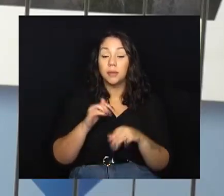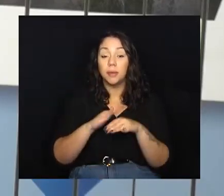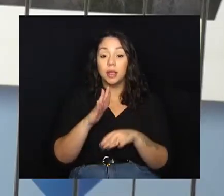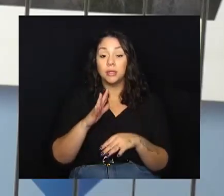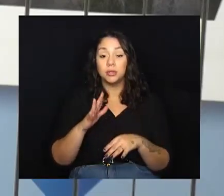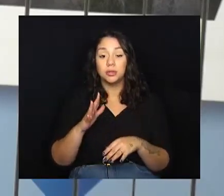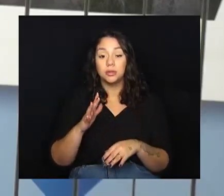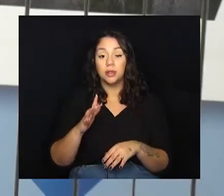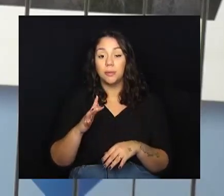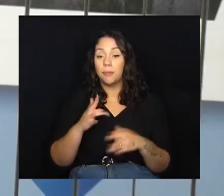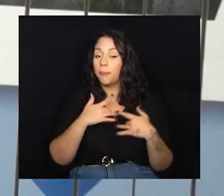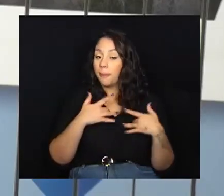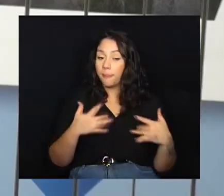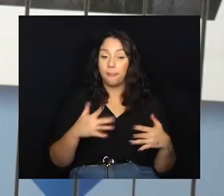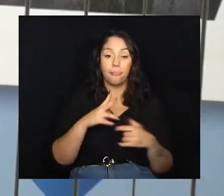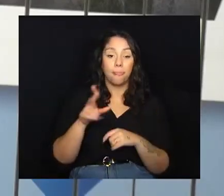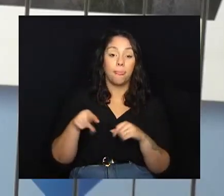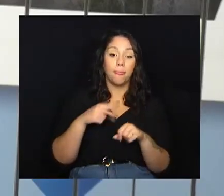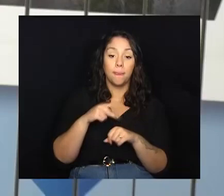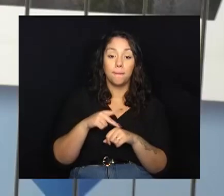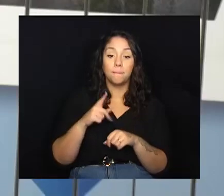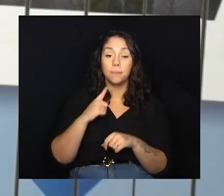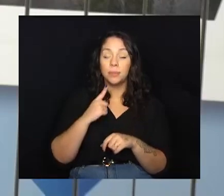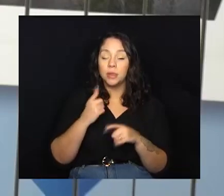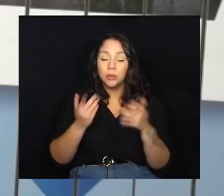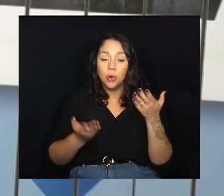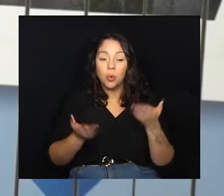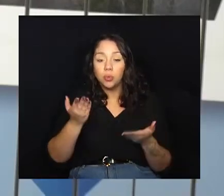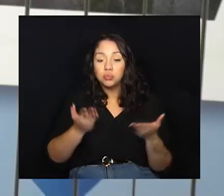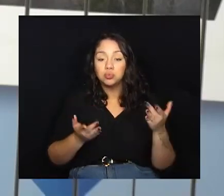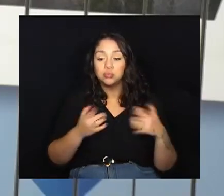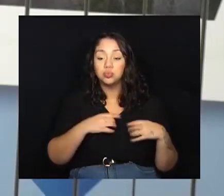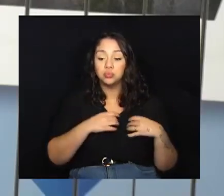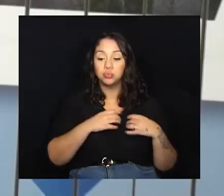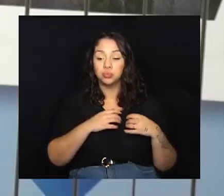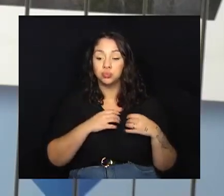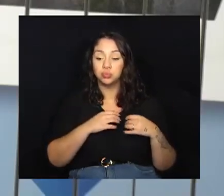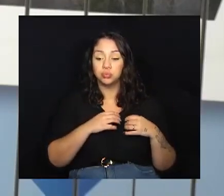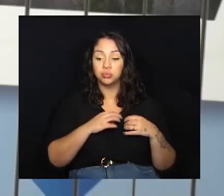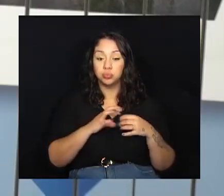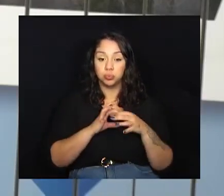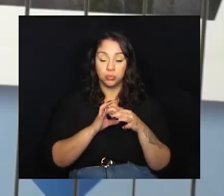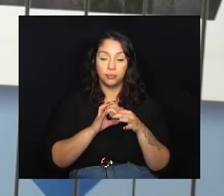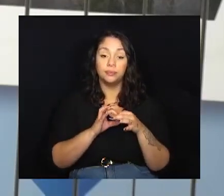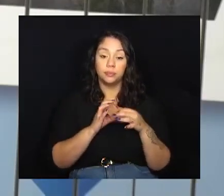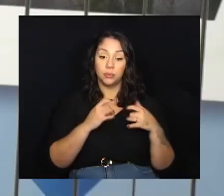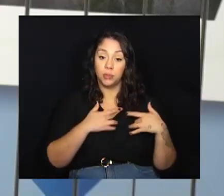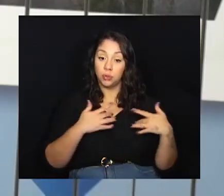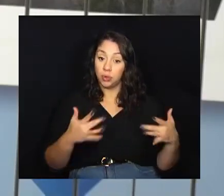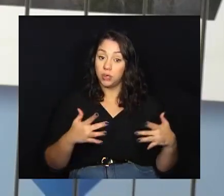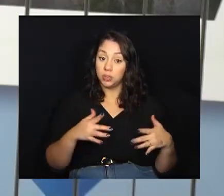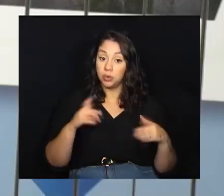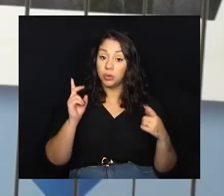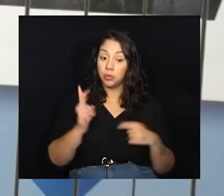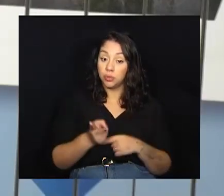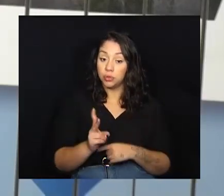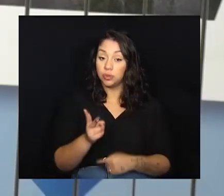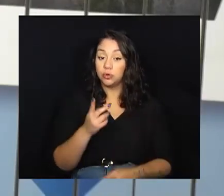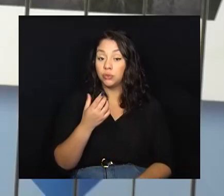a prefeitura fez um balanço das doações para a campanha da agasalho desse ano que continua viu olha